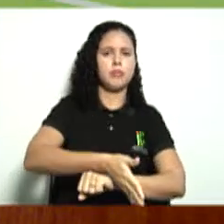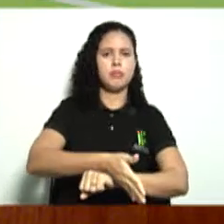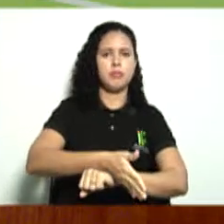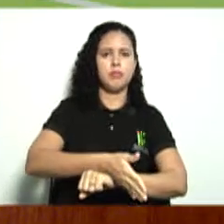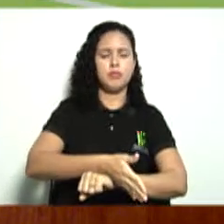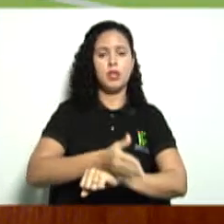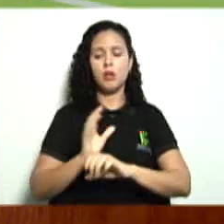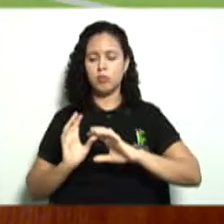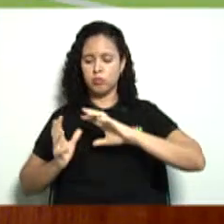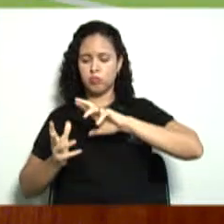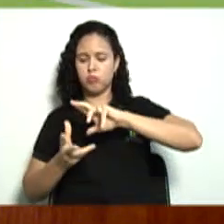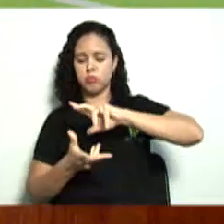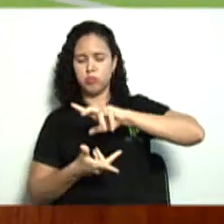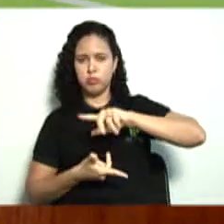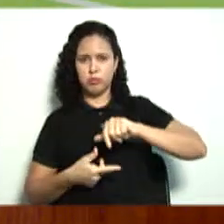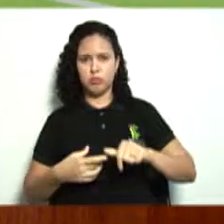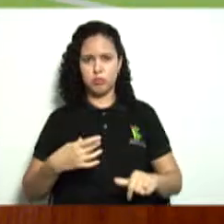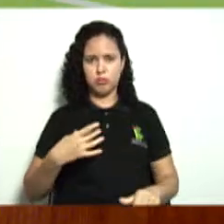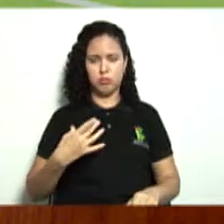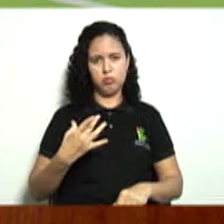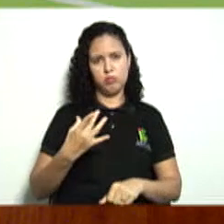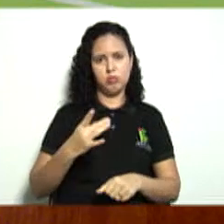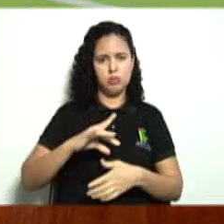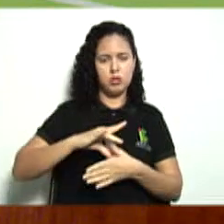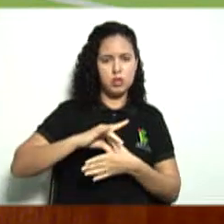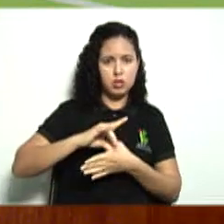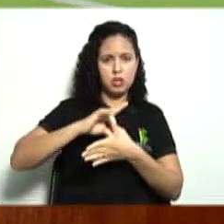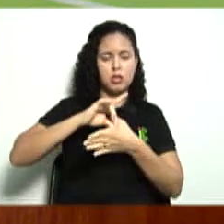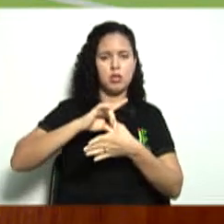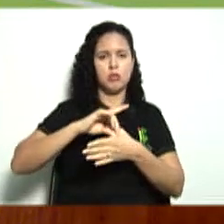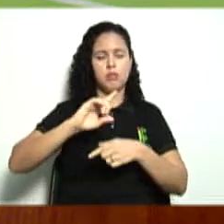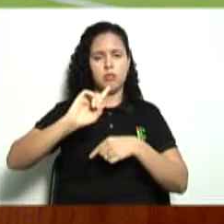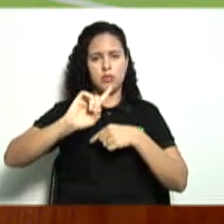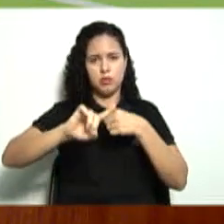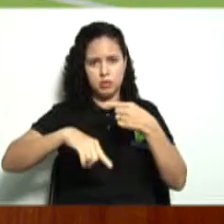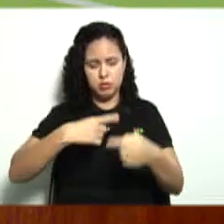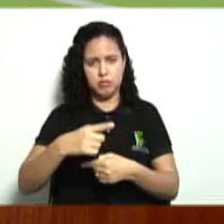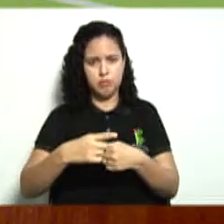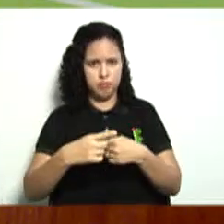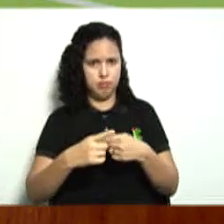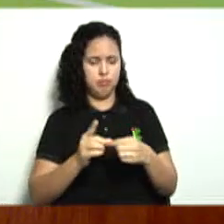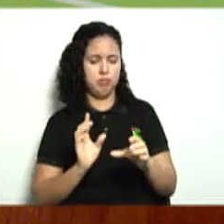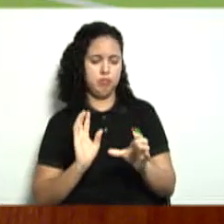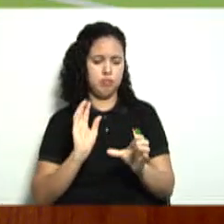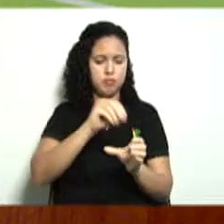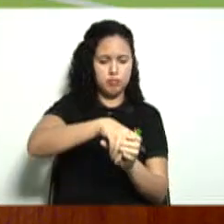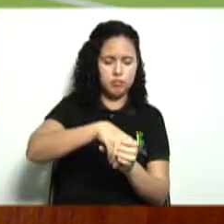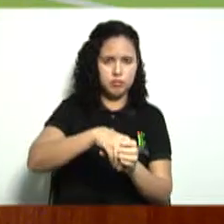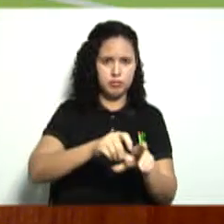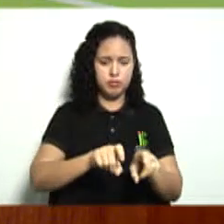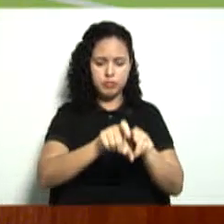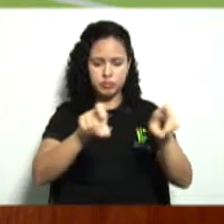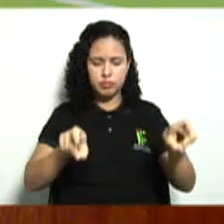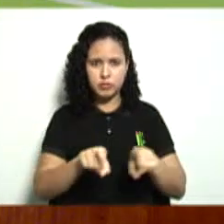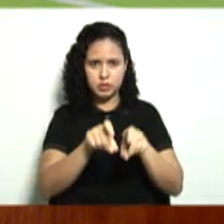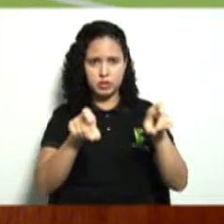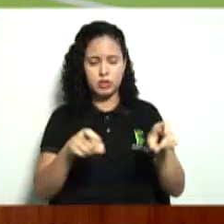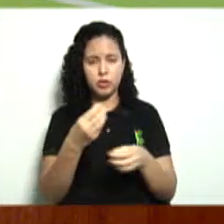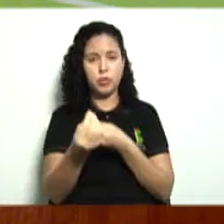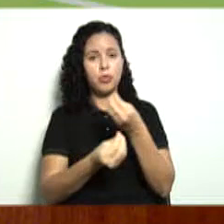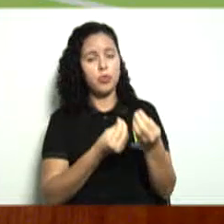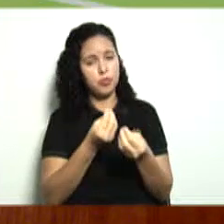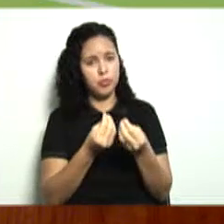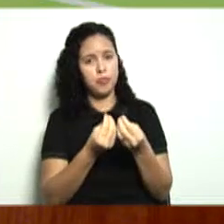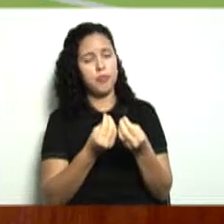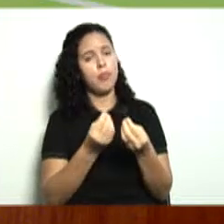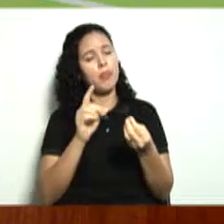real para o mundo virtual, ou seja, para o computador. Ele vai entrar com esses dados no computador e ele vai entrar através de que